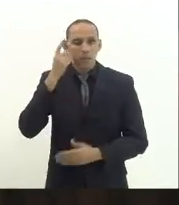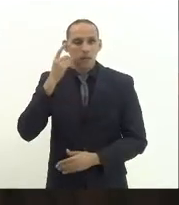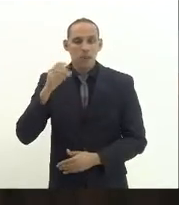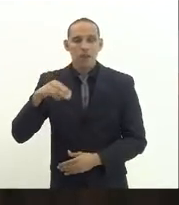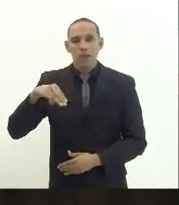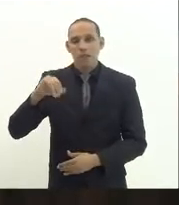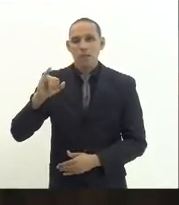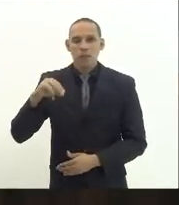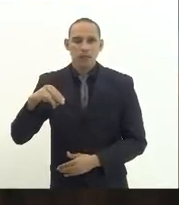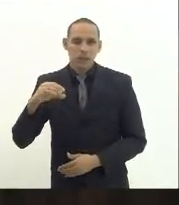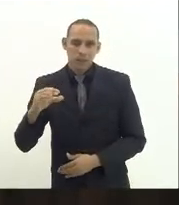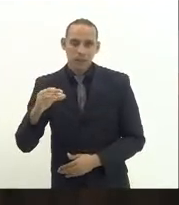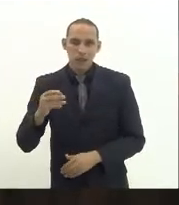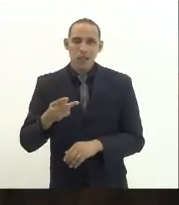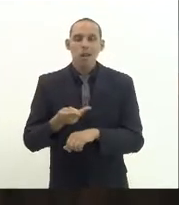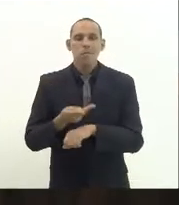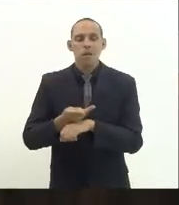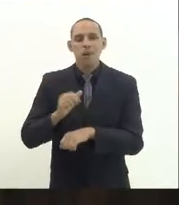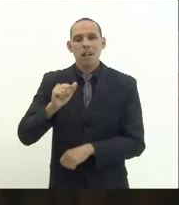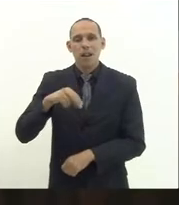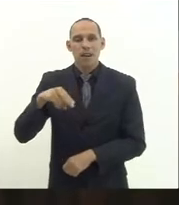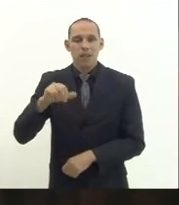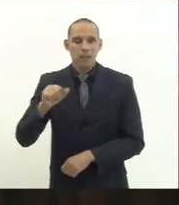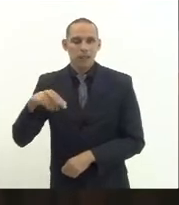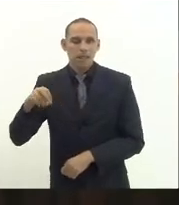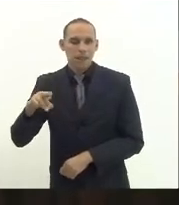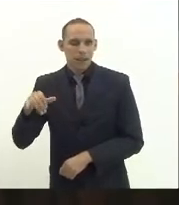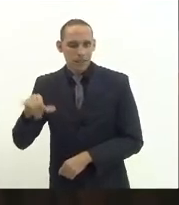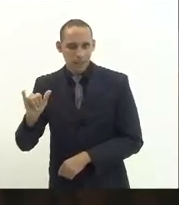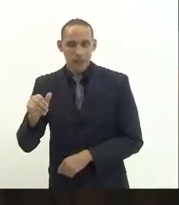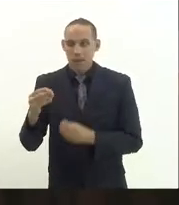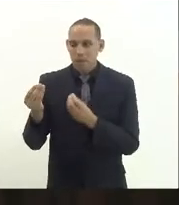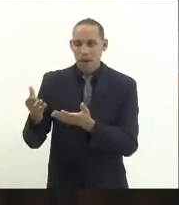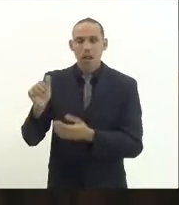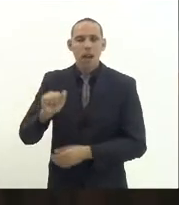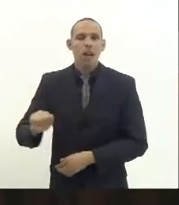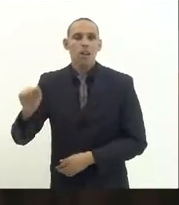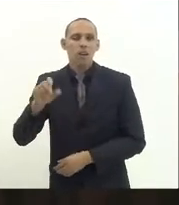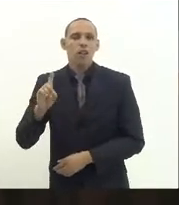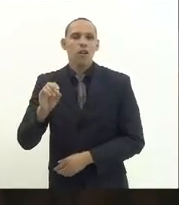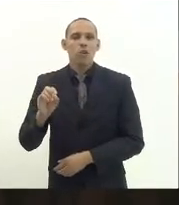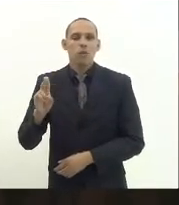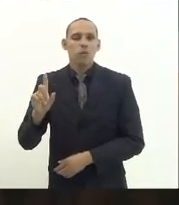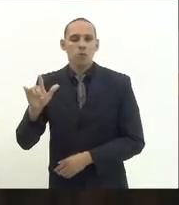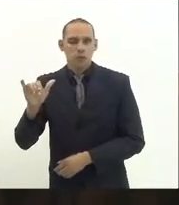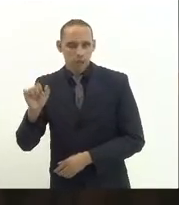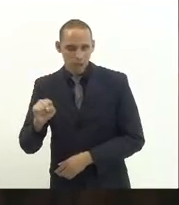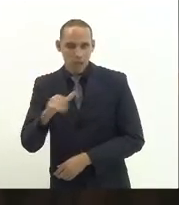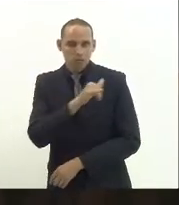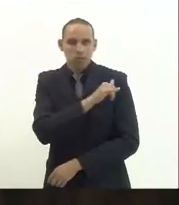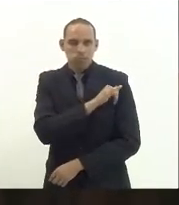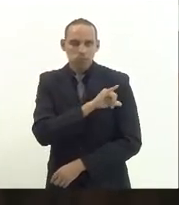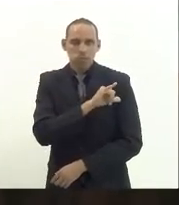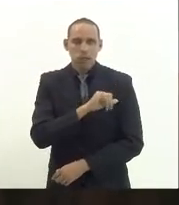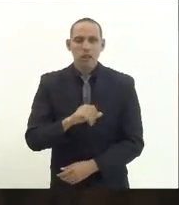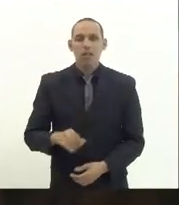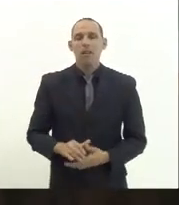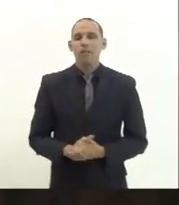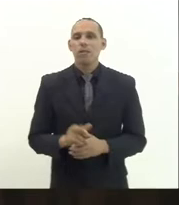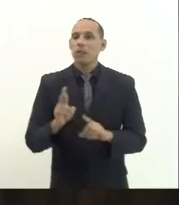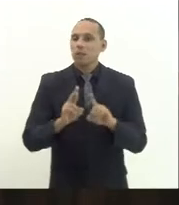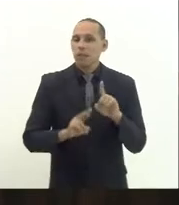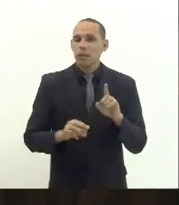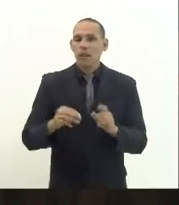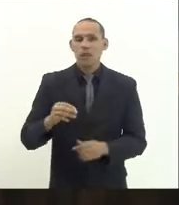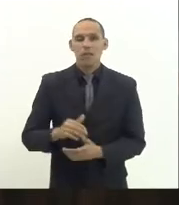concede o prêmio Ana Neli da Saúde Associação de doulas do Estado do Rio de Janeiro para isso a comissão de normas internas e proposições externas favorável ao